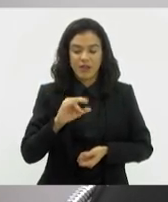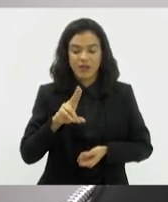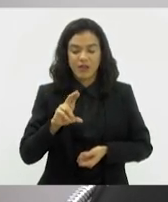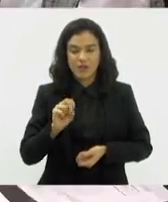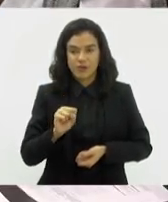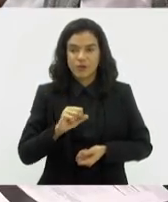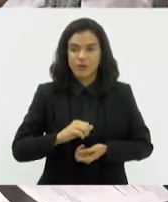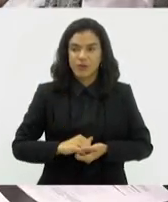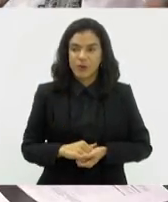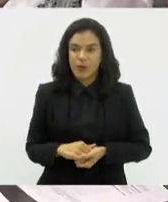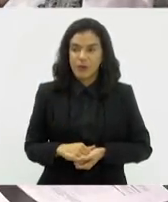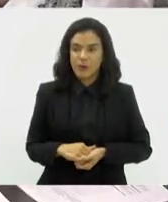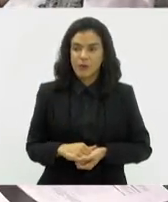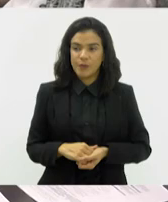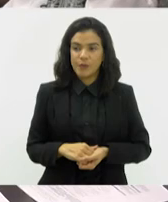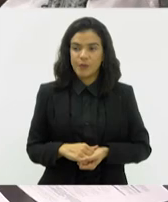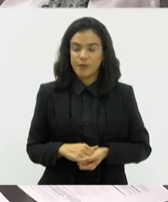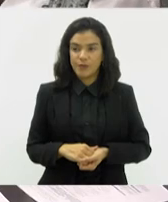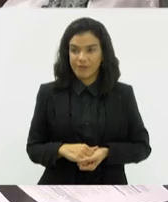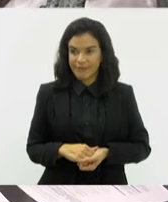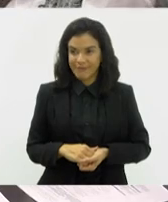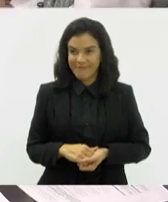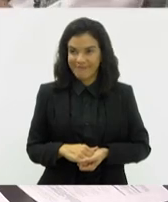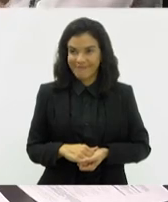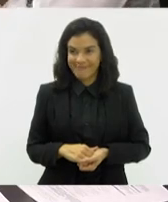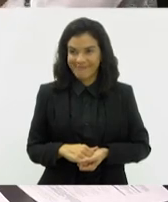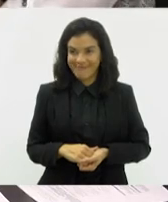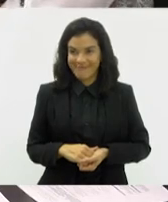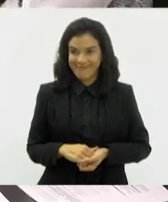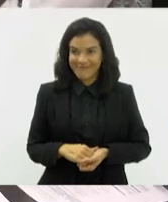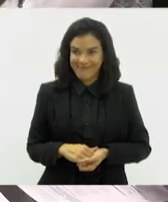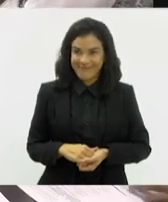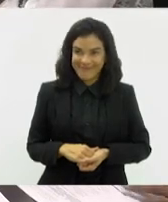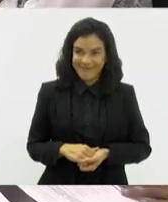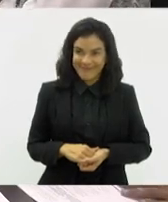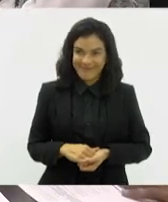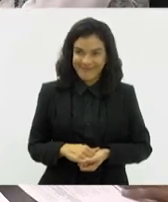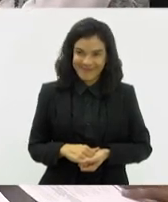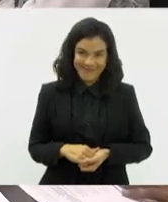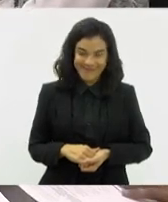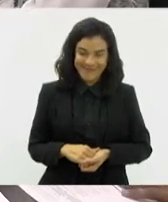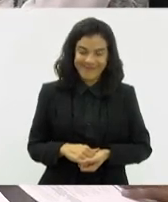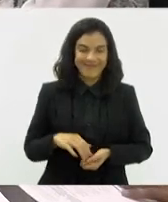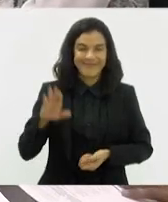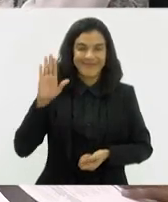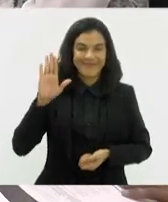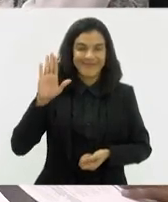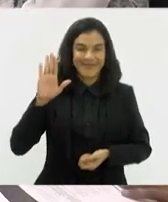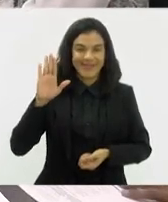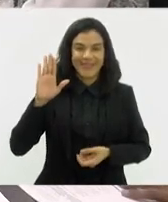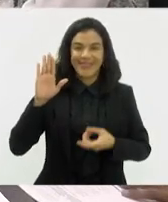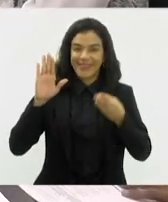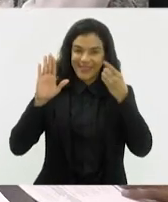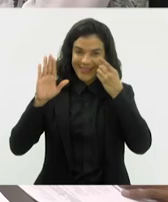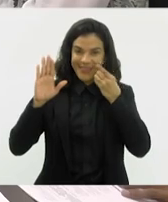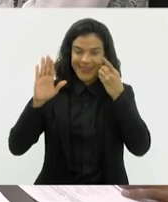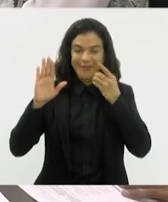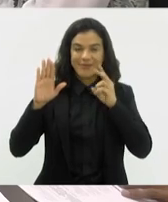deputado. Dá para falar? É aquela que te dá a palavra. Com a palavra, deputado Vinícius